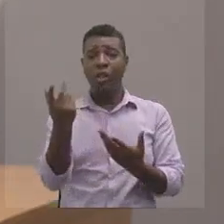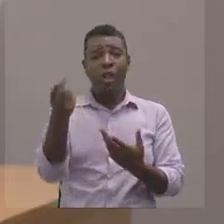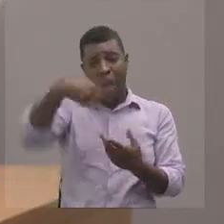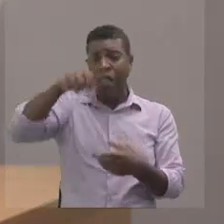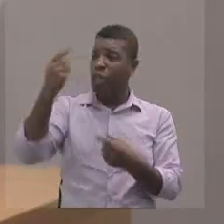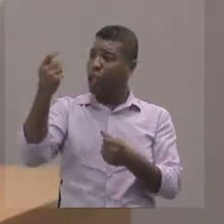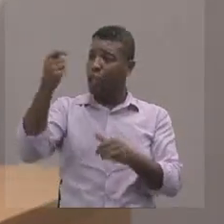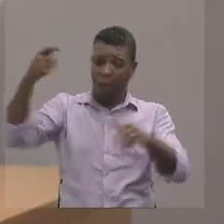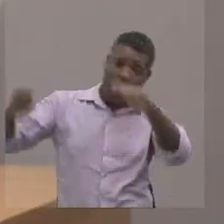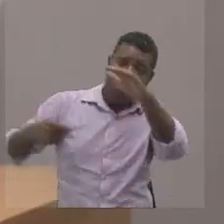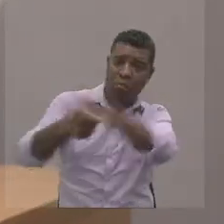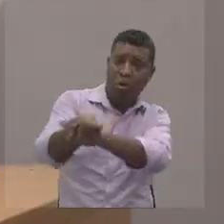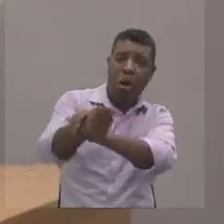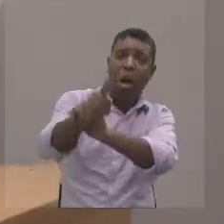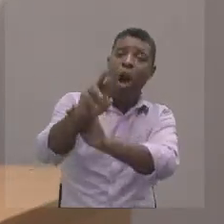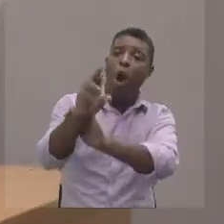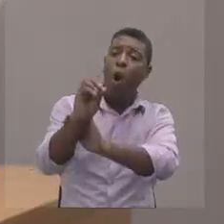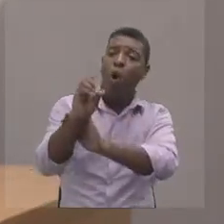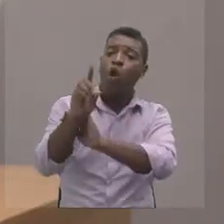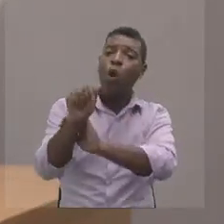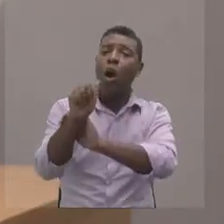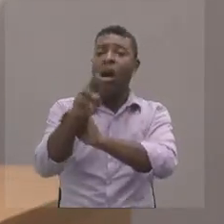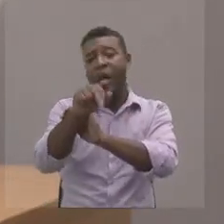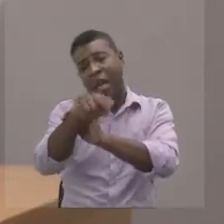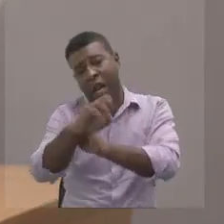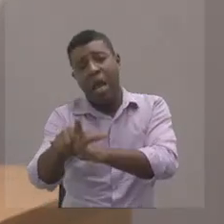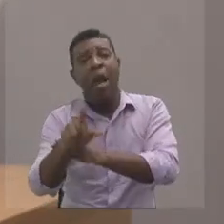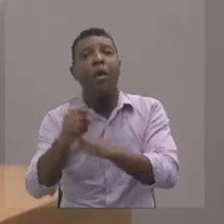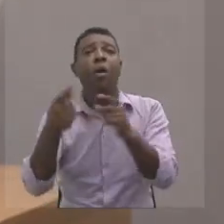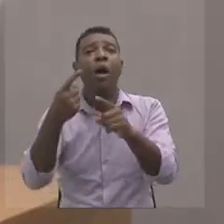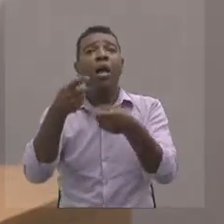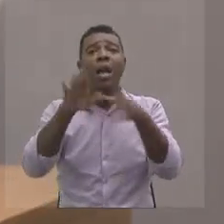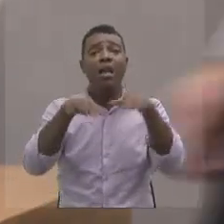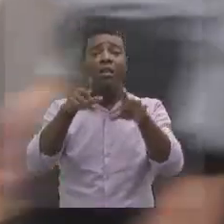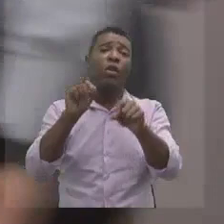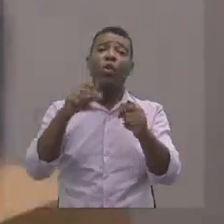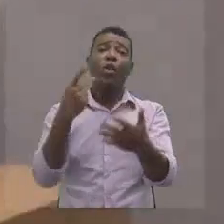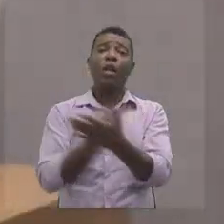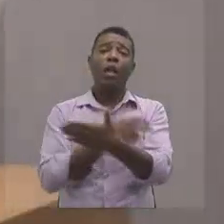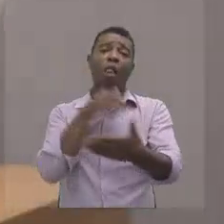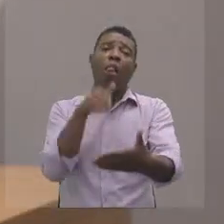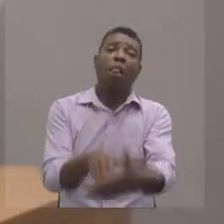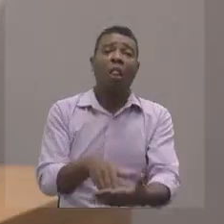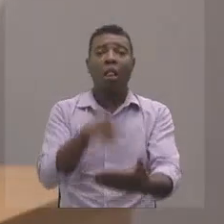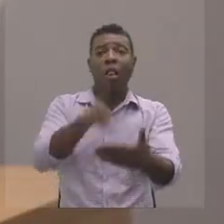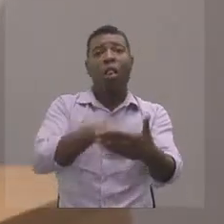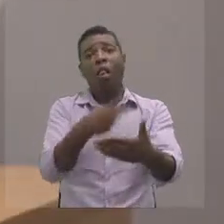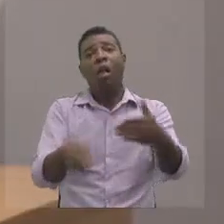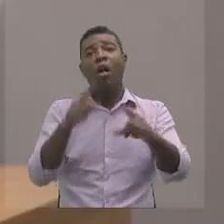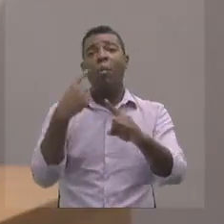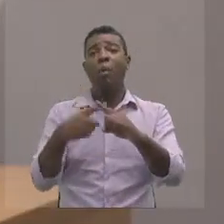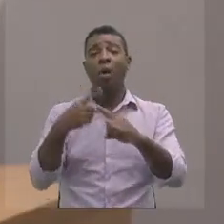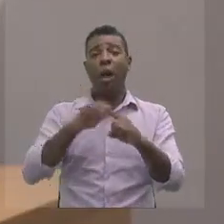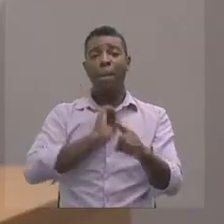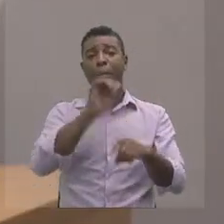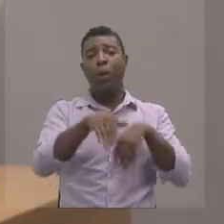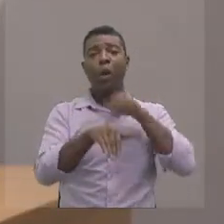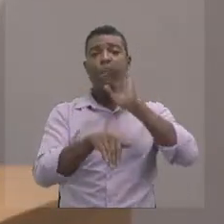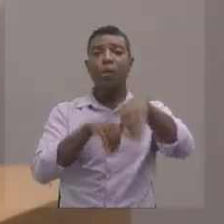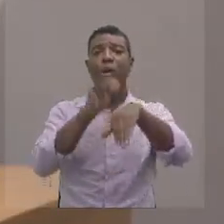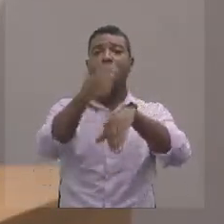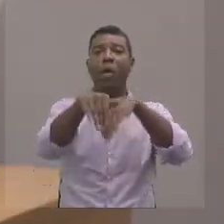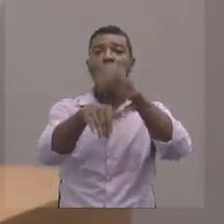o projeto vai se inviabilizar pelas suas questões jurídicas inclusive de ter pulado várias etapas necessárias do processo